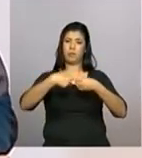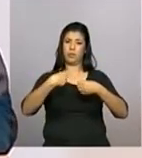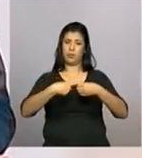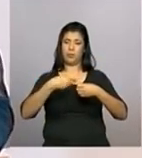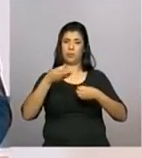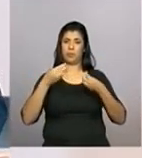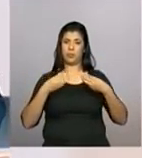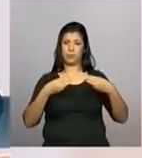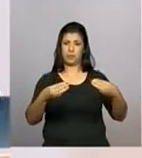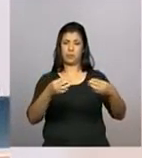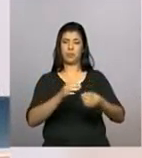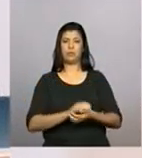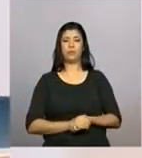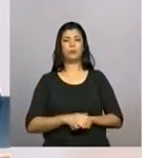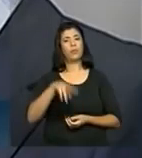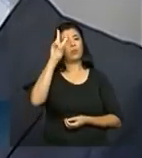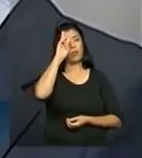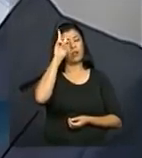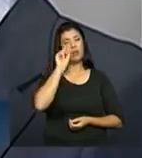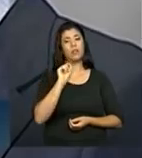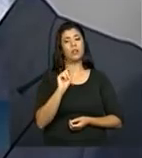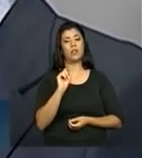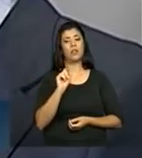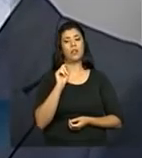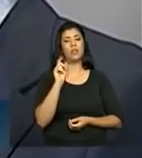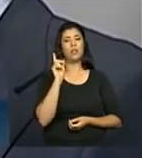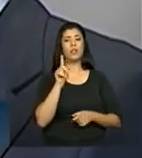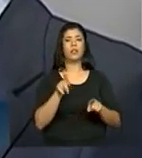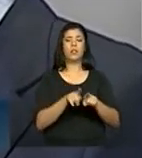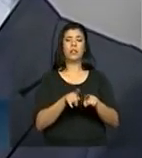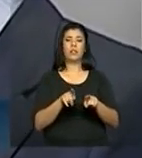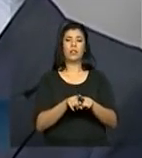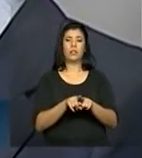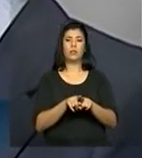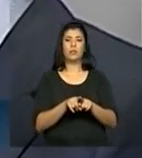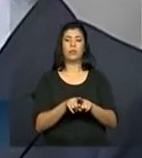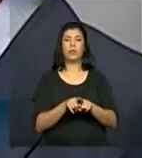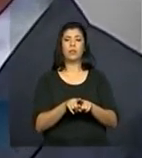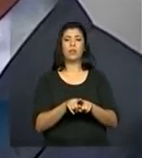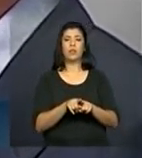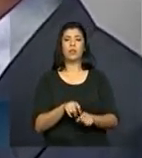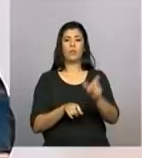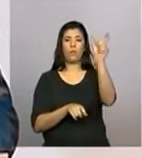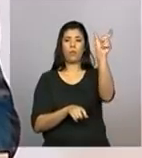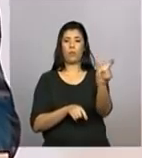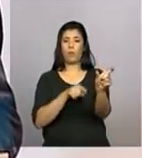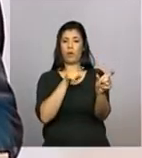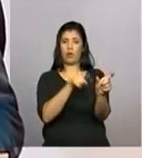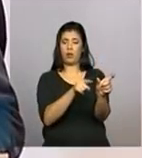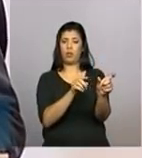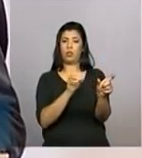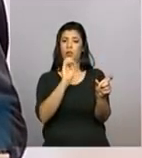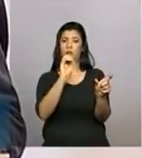ministério. Quero lembrar aqui muito rapidamente a posição de um dos órgãos que compõem a